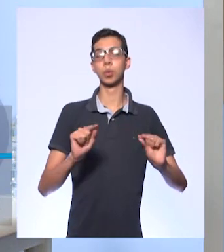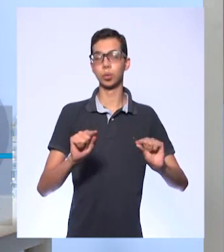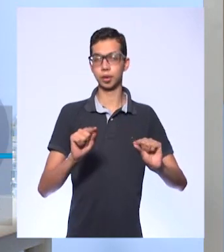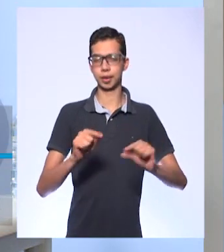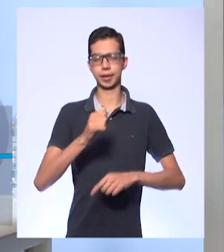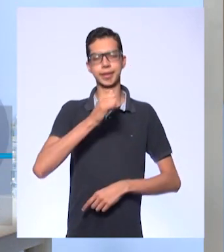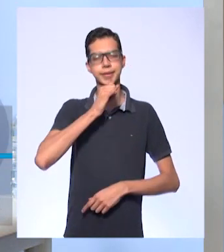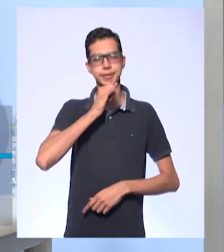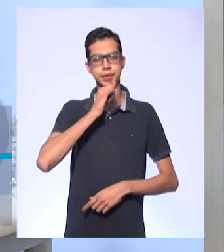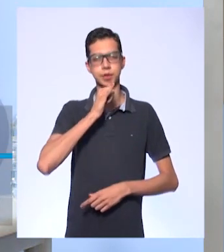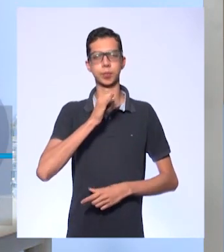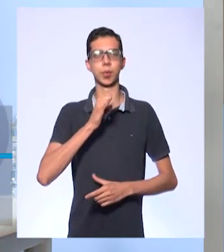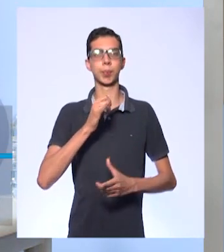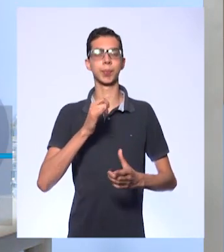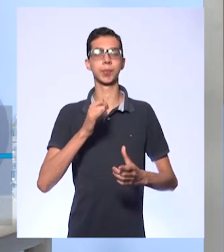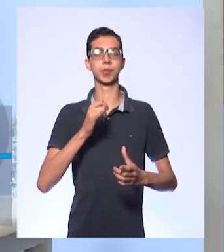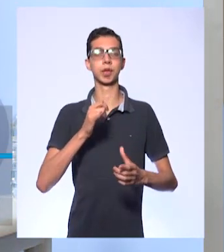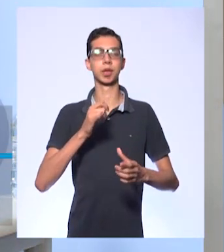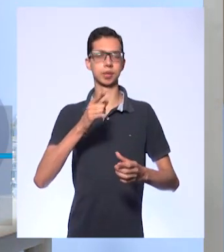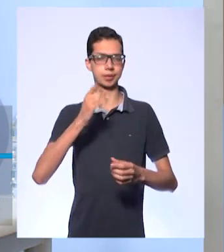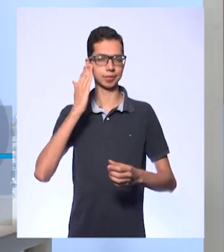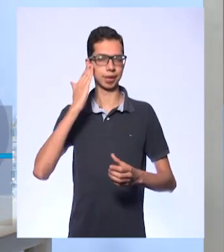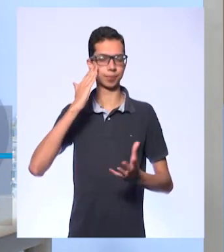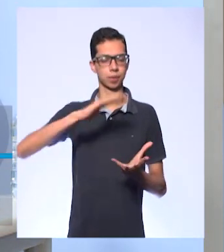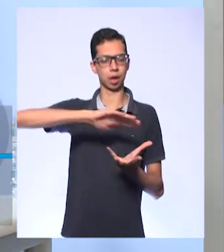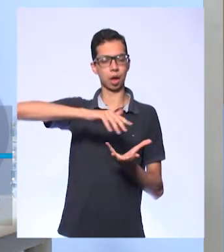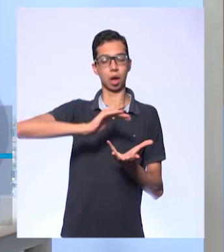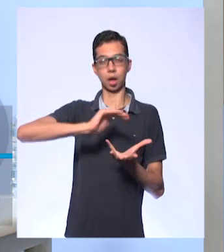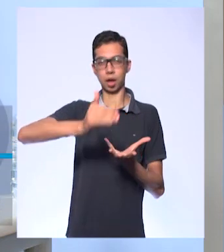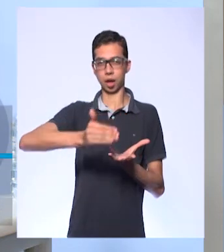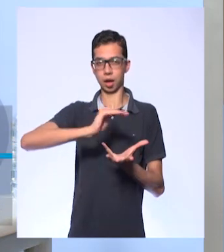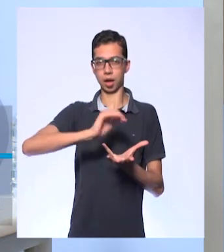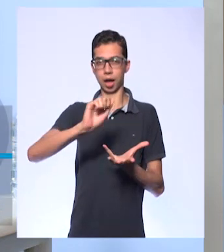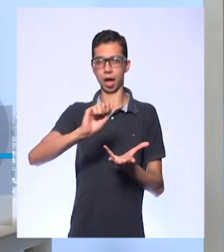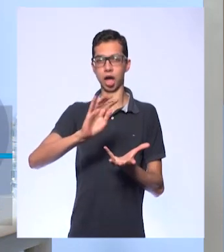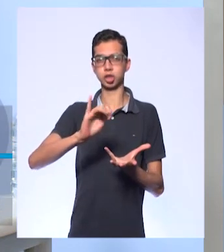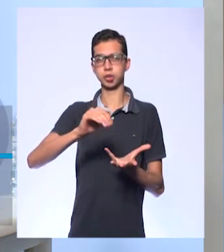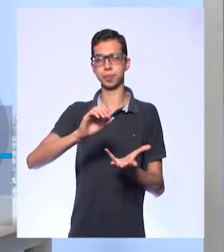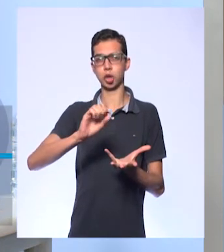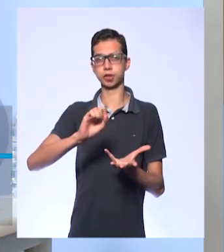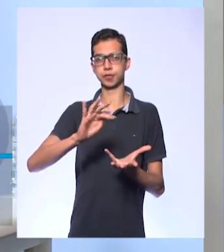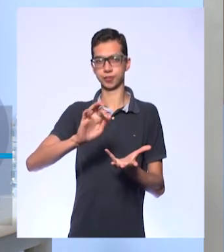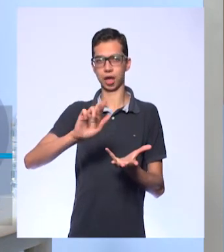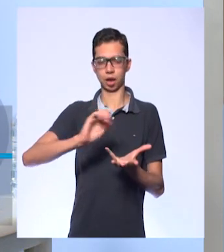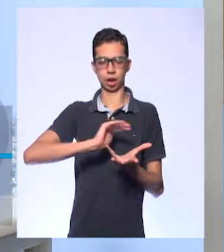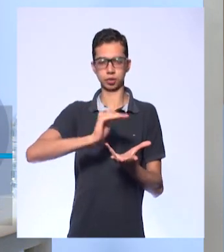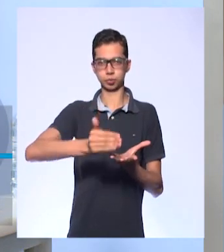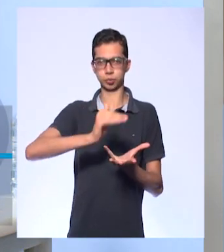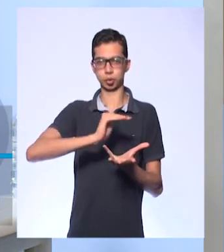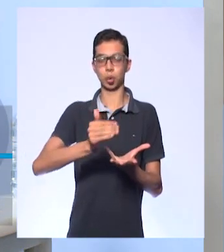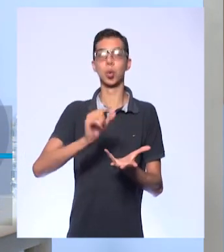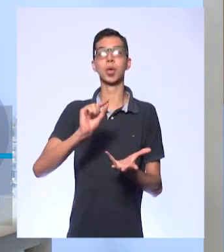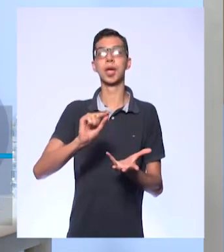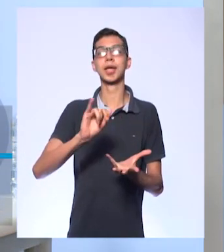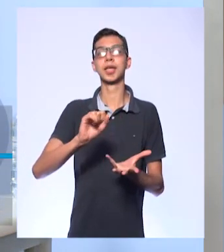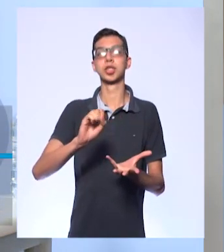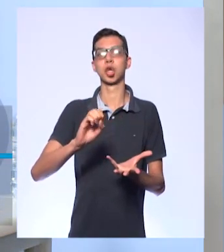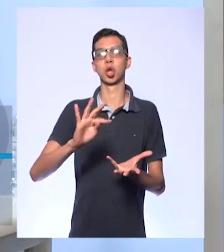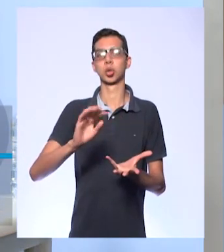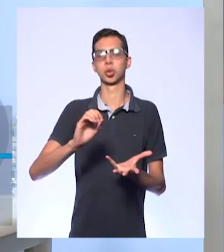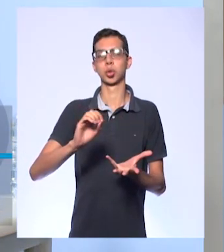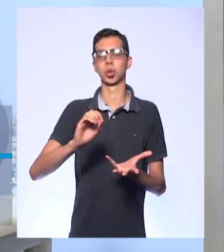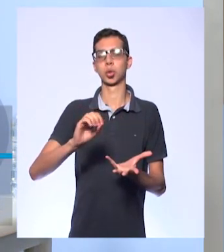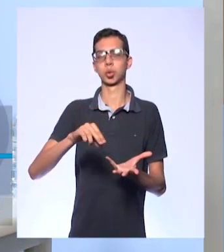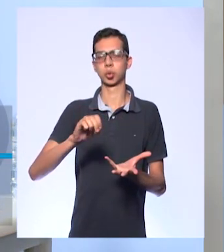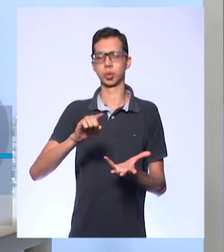uma proporção na atmosfera, né? Então, só rapidamente para vocês entenderem o que é o isótopo. Isótopos são todos os elementos químicos,